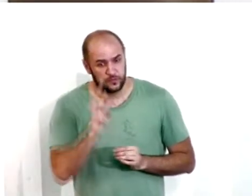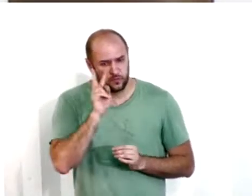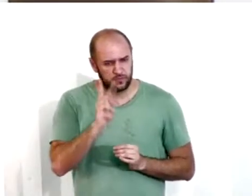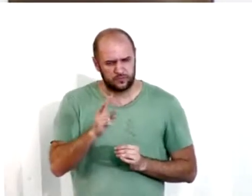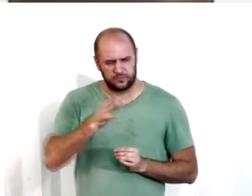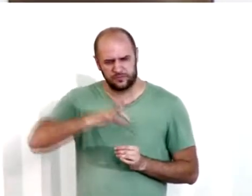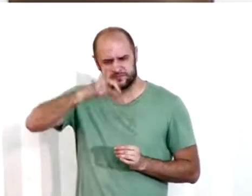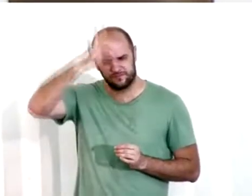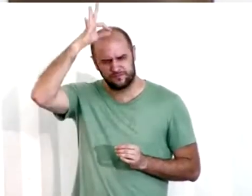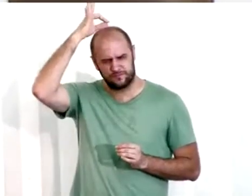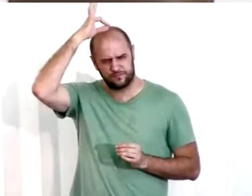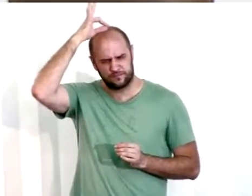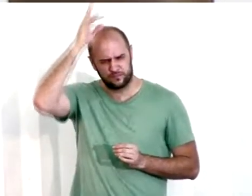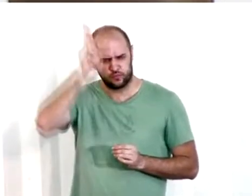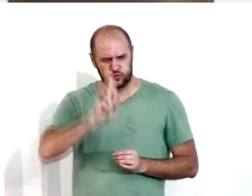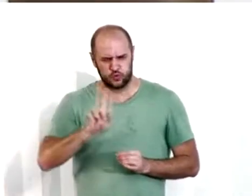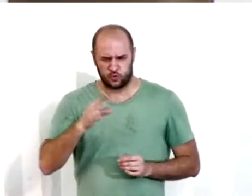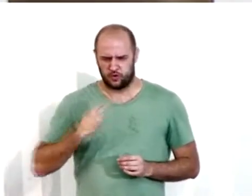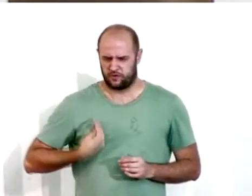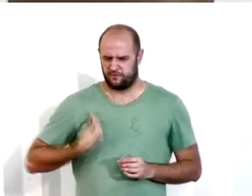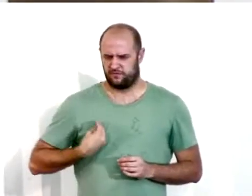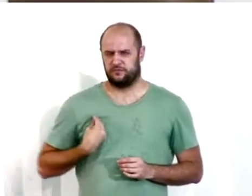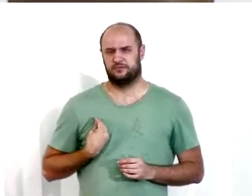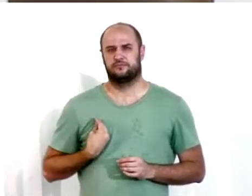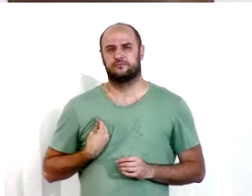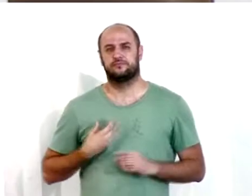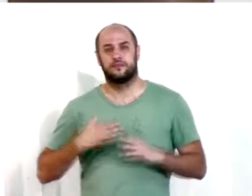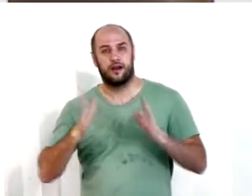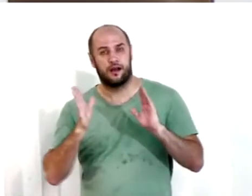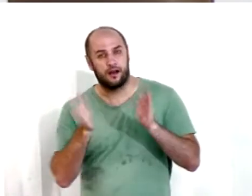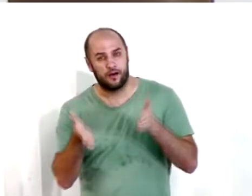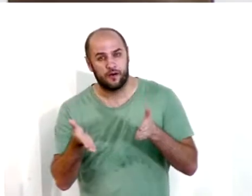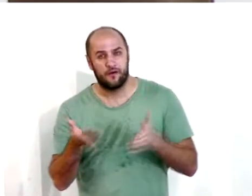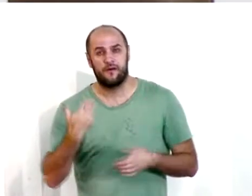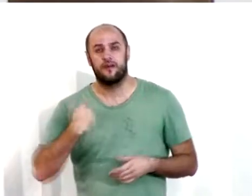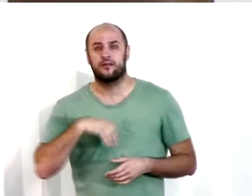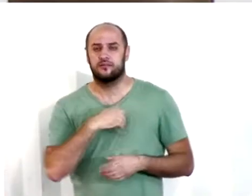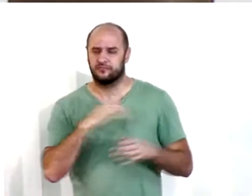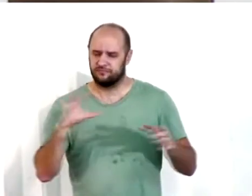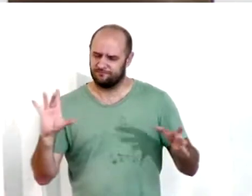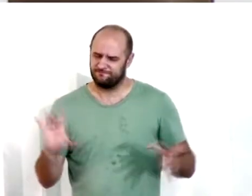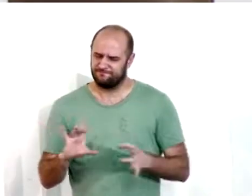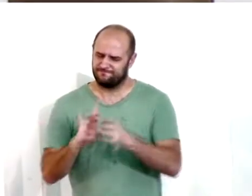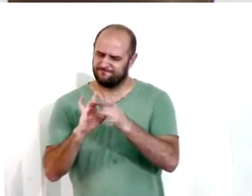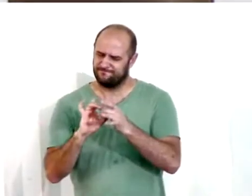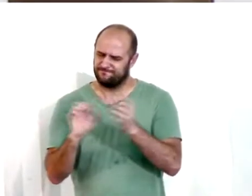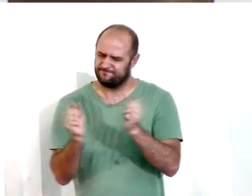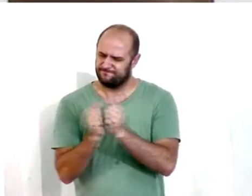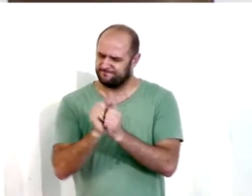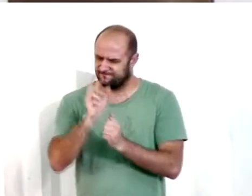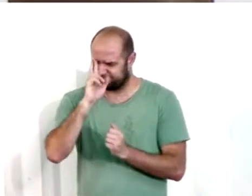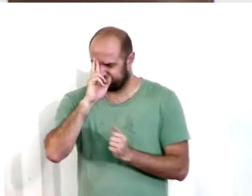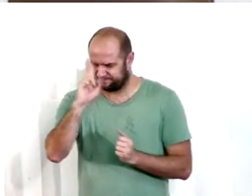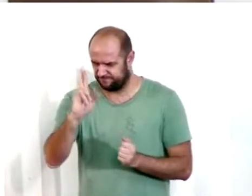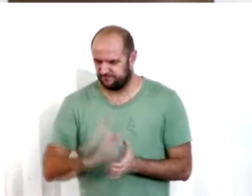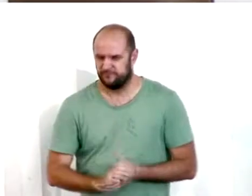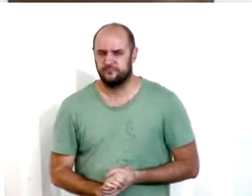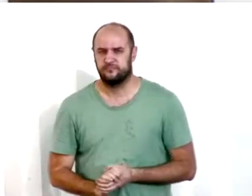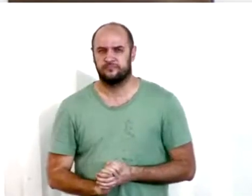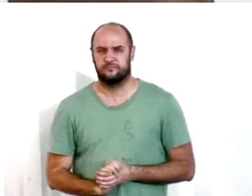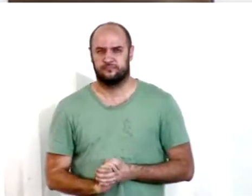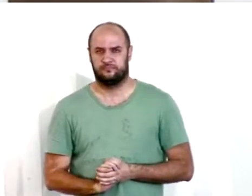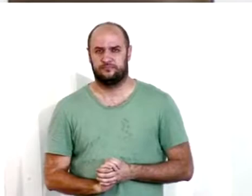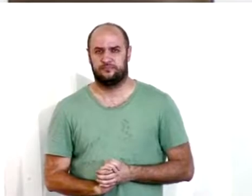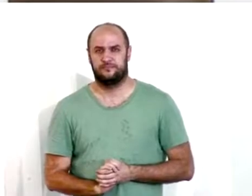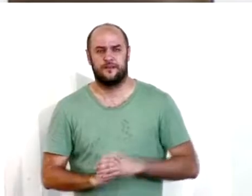vem e aplica essa realidade. E agora nós somos uma aliança junto a Deus. E isso